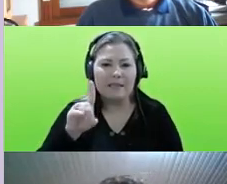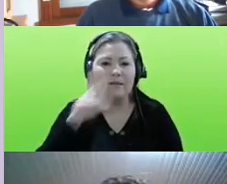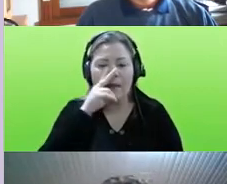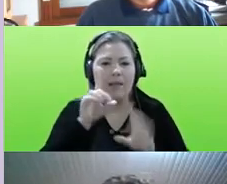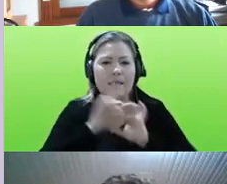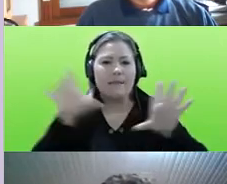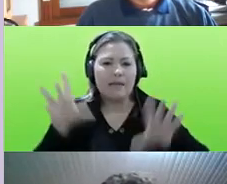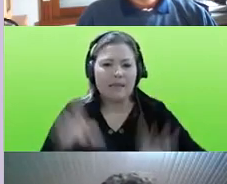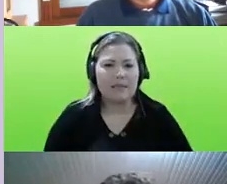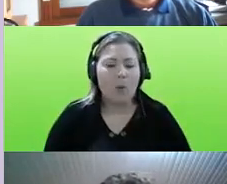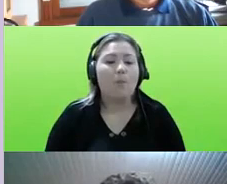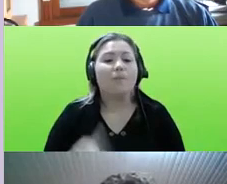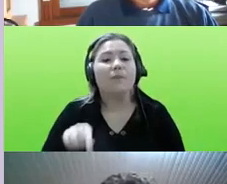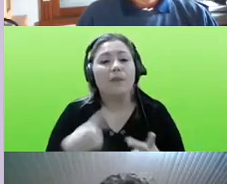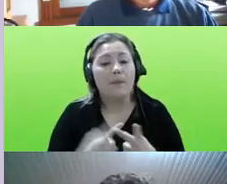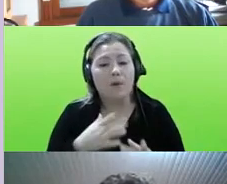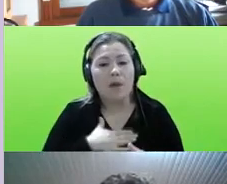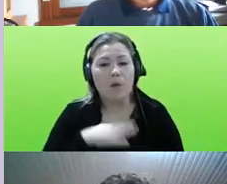Então, depois, eu e o Emil,